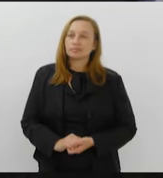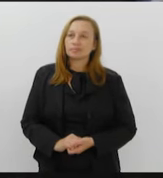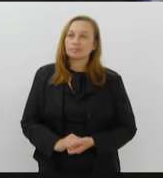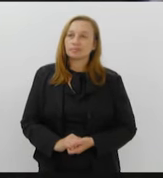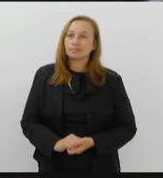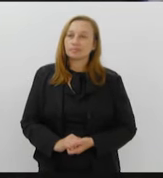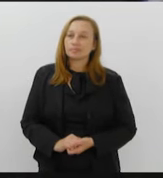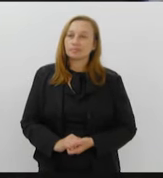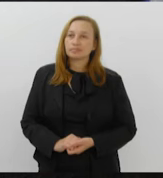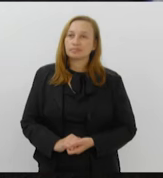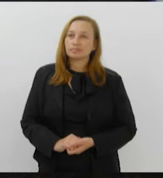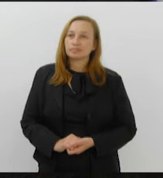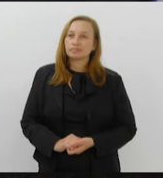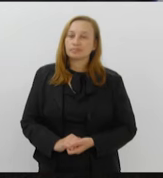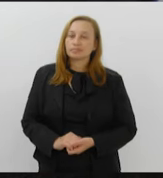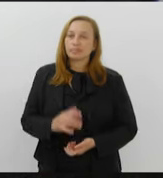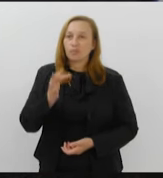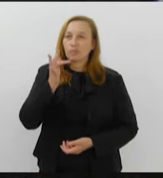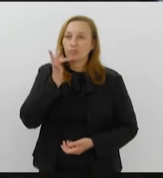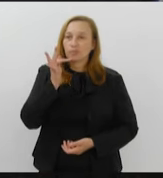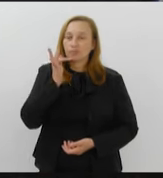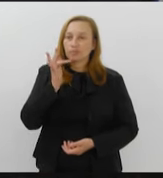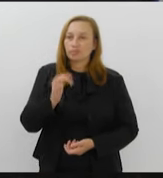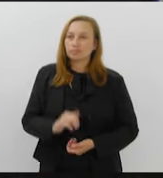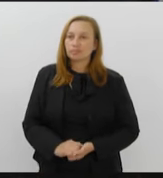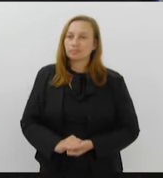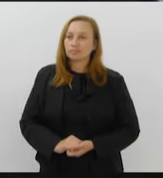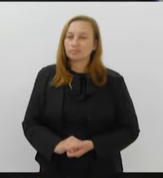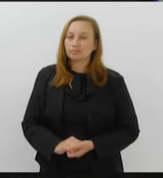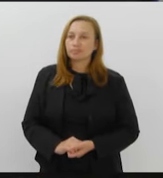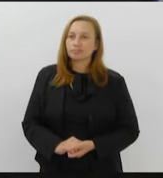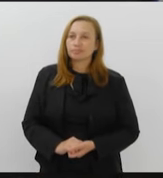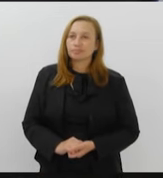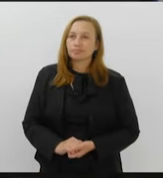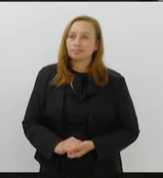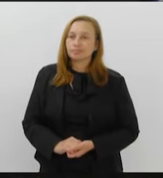Nosso nobre deputado Jorge Felipe Neto.